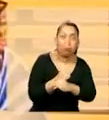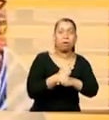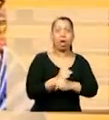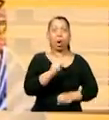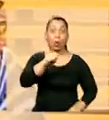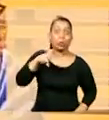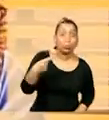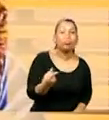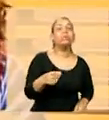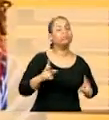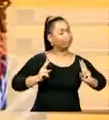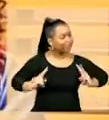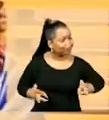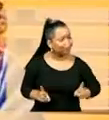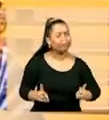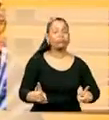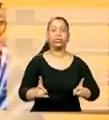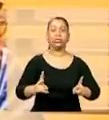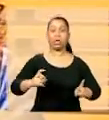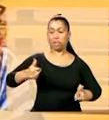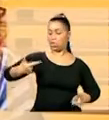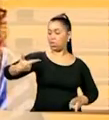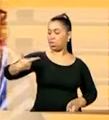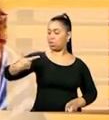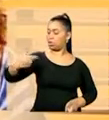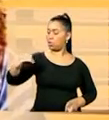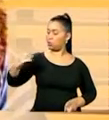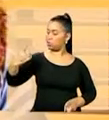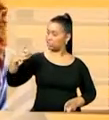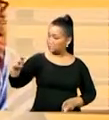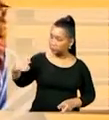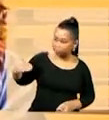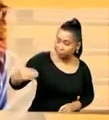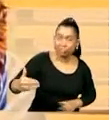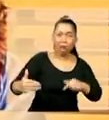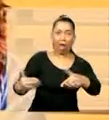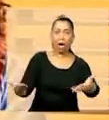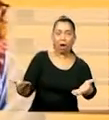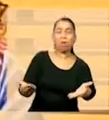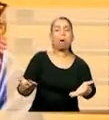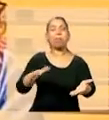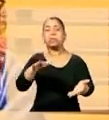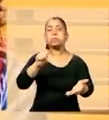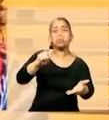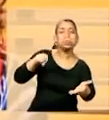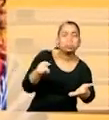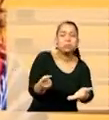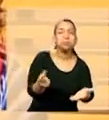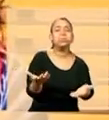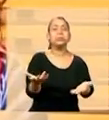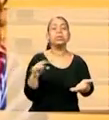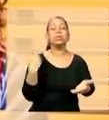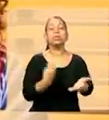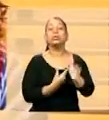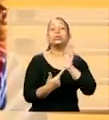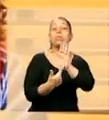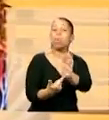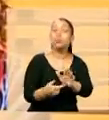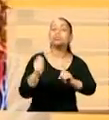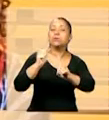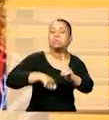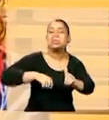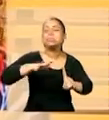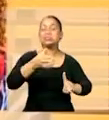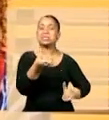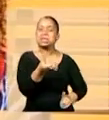de 8.000 acidentes vem se mantendo. De 2015 para cá, né? Isso, sempre uma média de 8.000, que nos representa aí ao